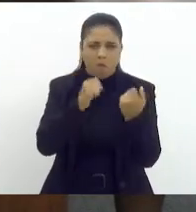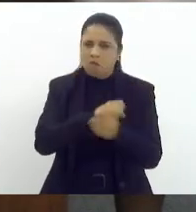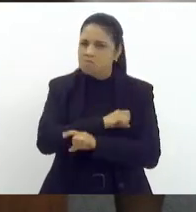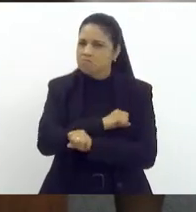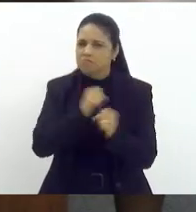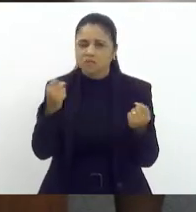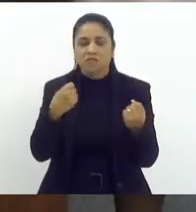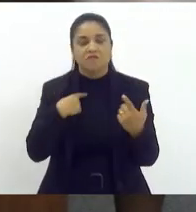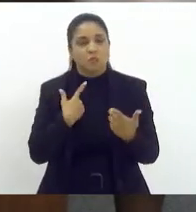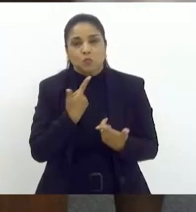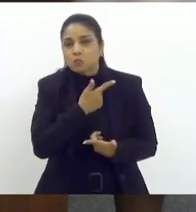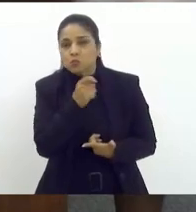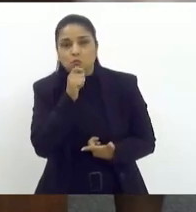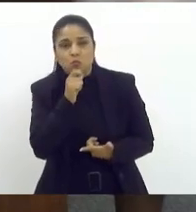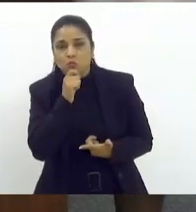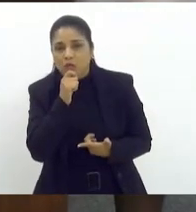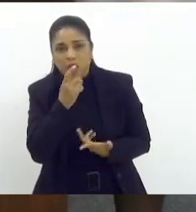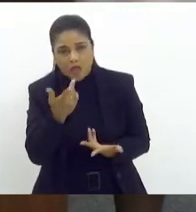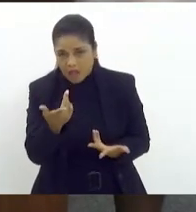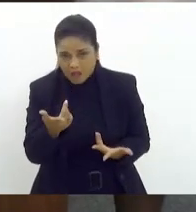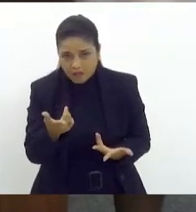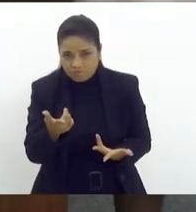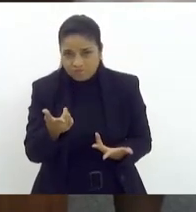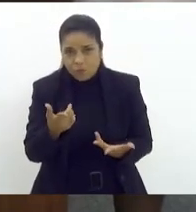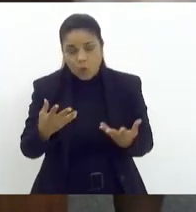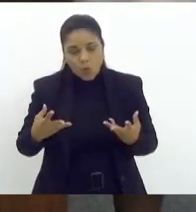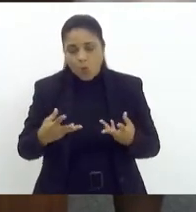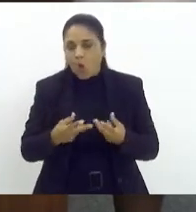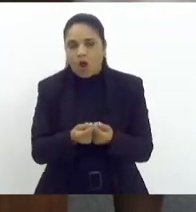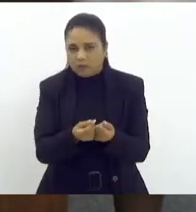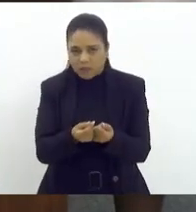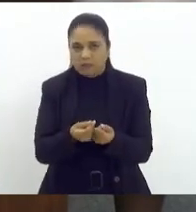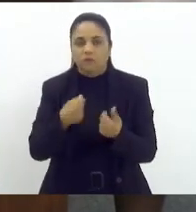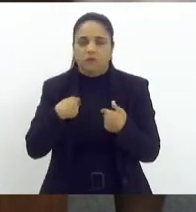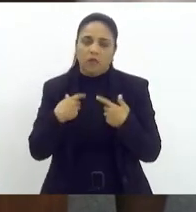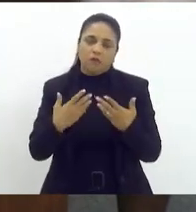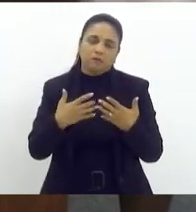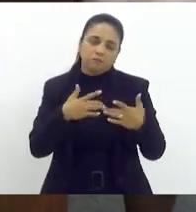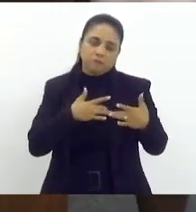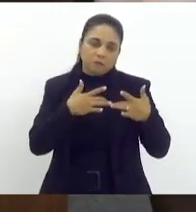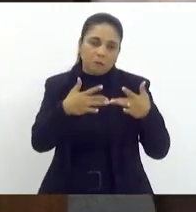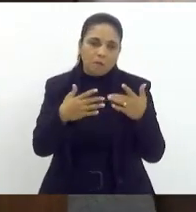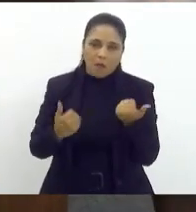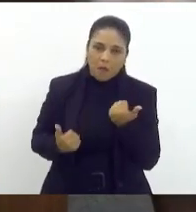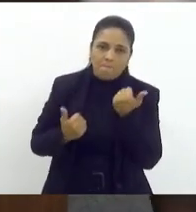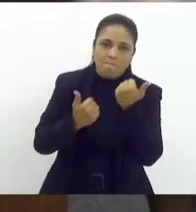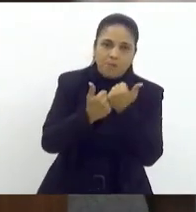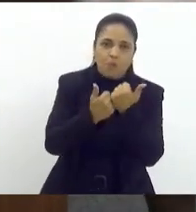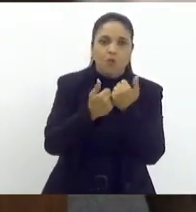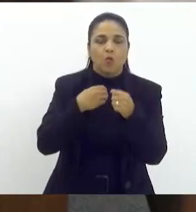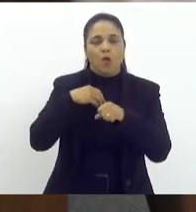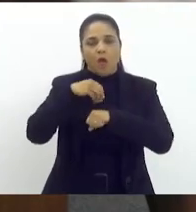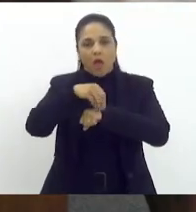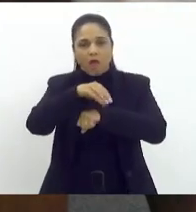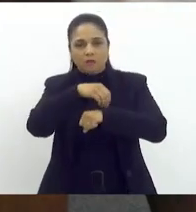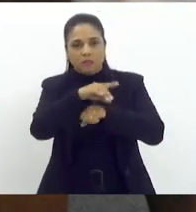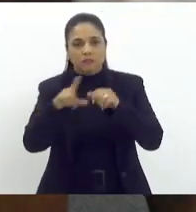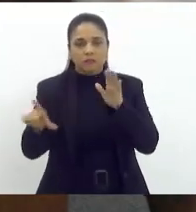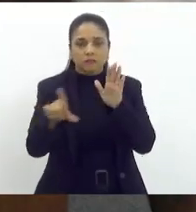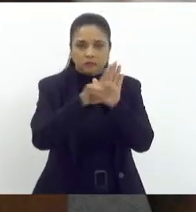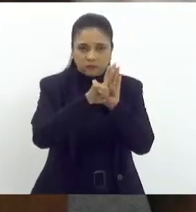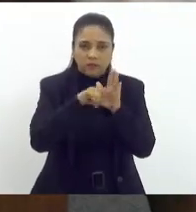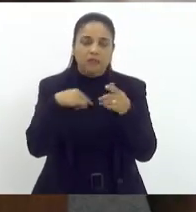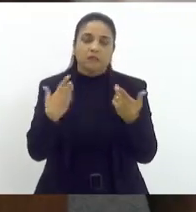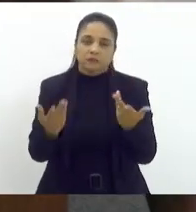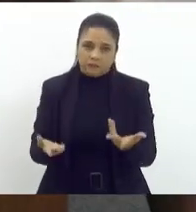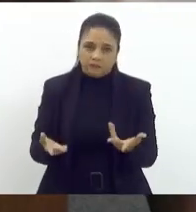para atender efetivamente a população então quero prestar minha solidariedade meu apoio a essa indicação Legislativa no que